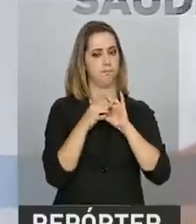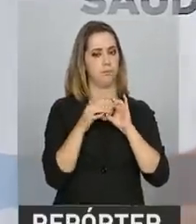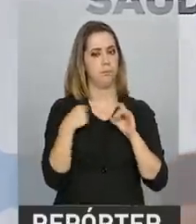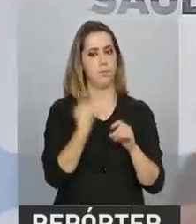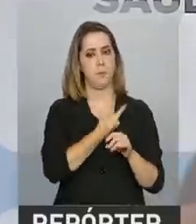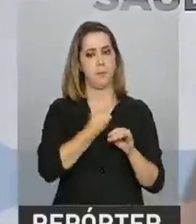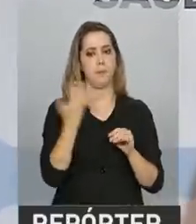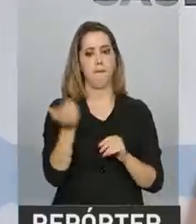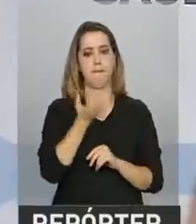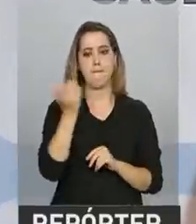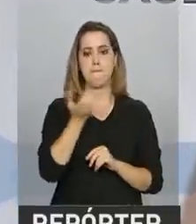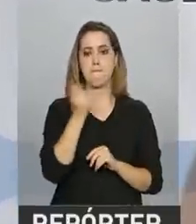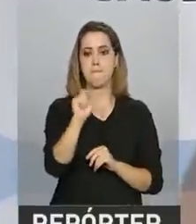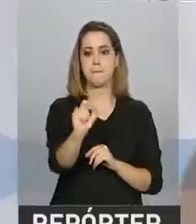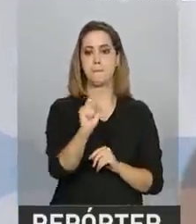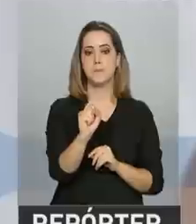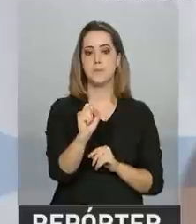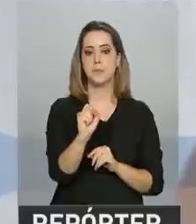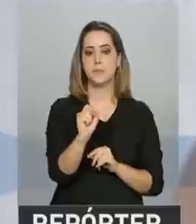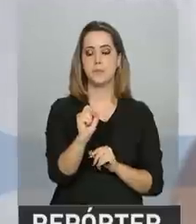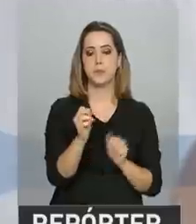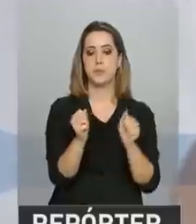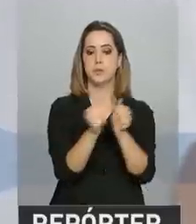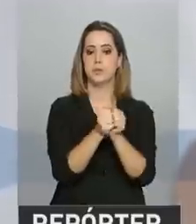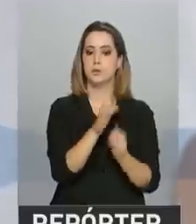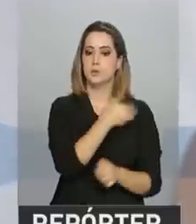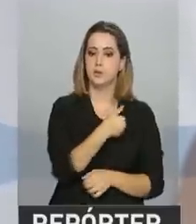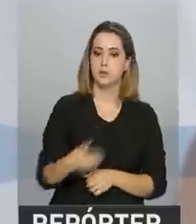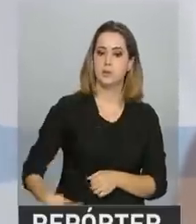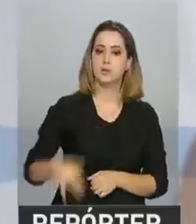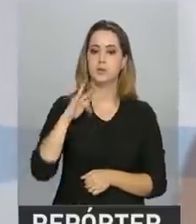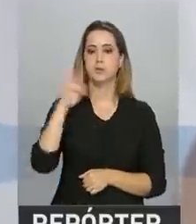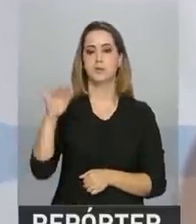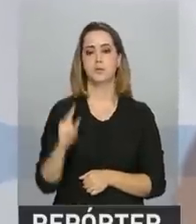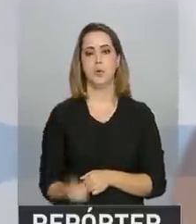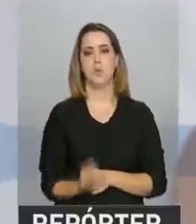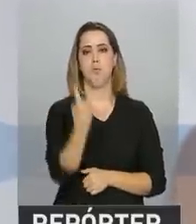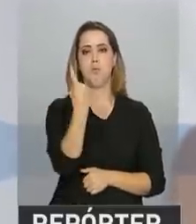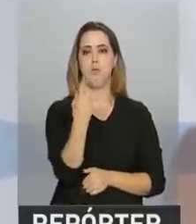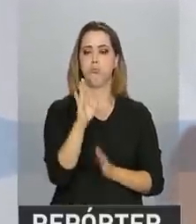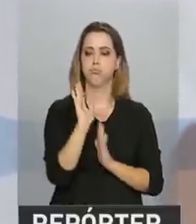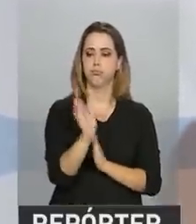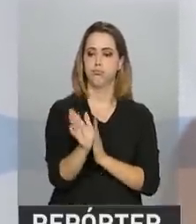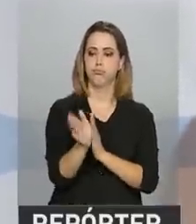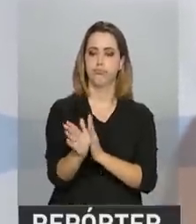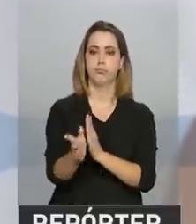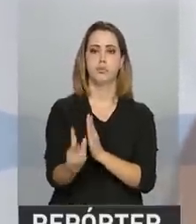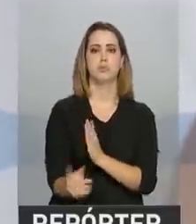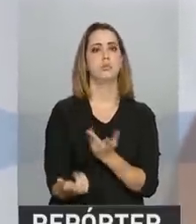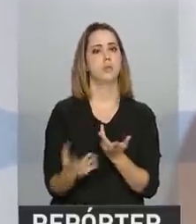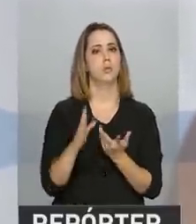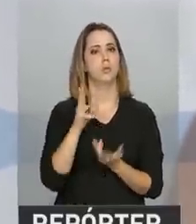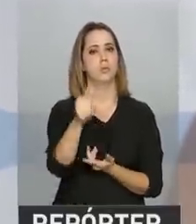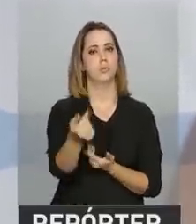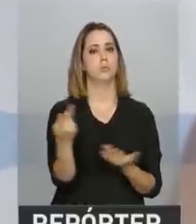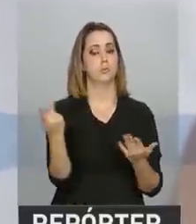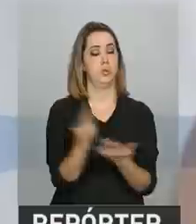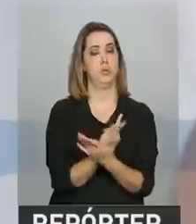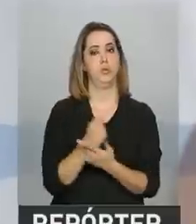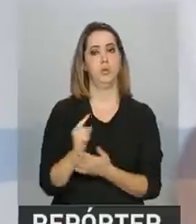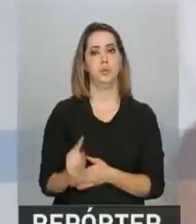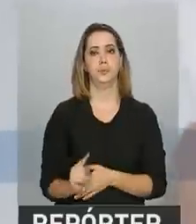nós pretendemos, com o Estado e o município, unificar a fila da regulação para fazer com que todos esses